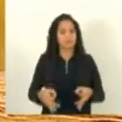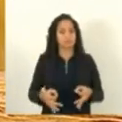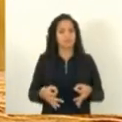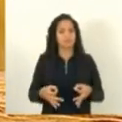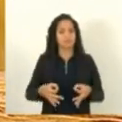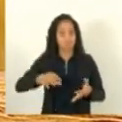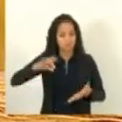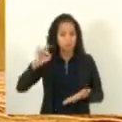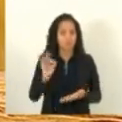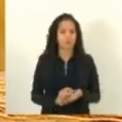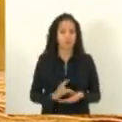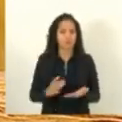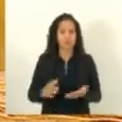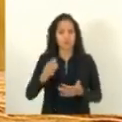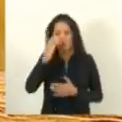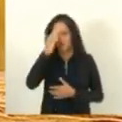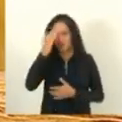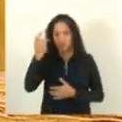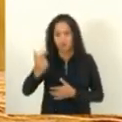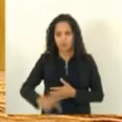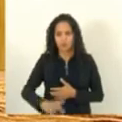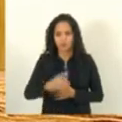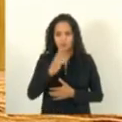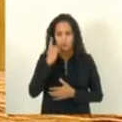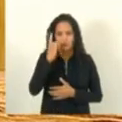original. Agradeço mais uma vez